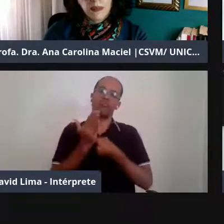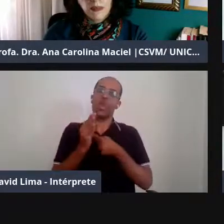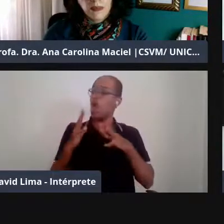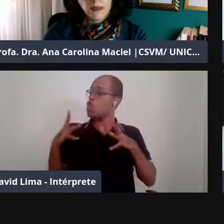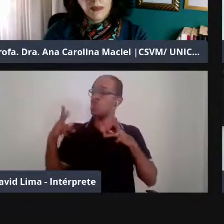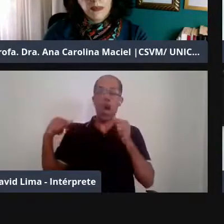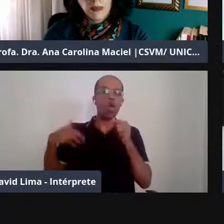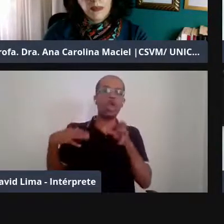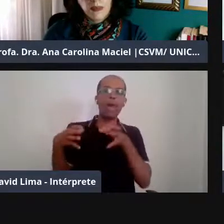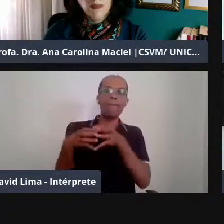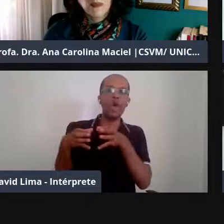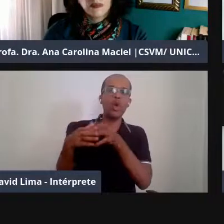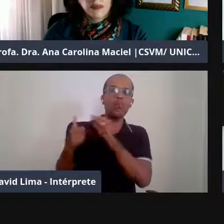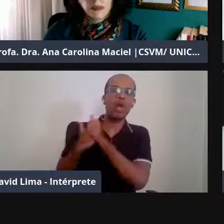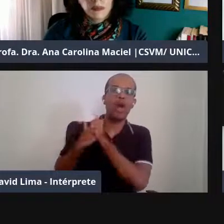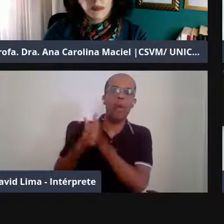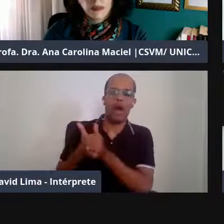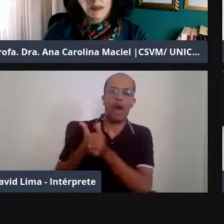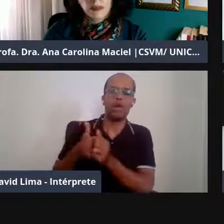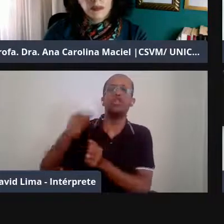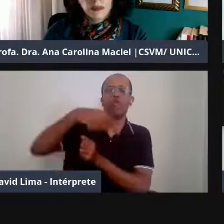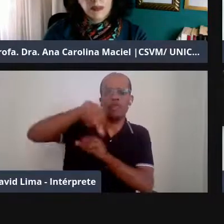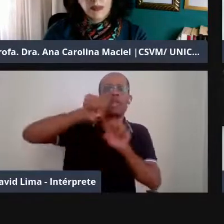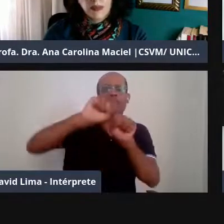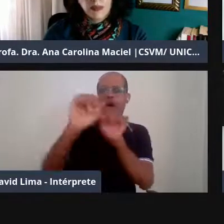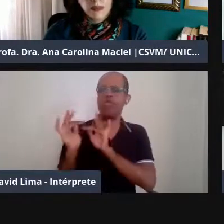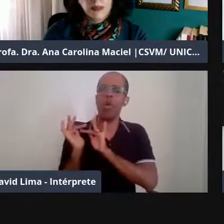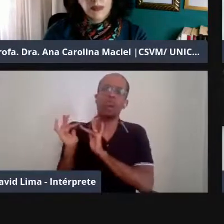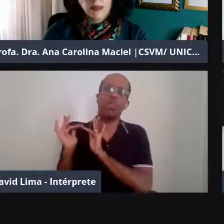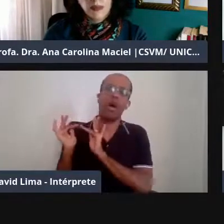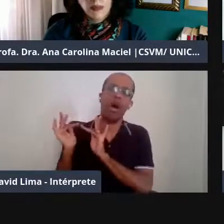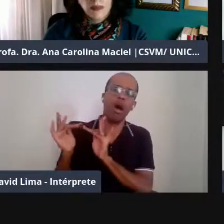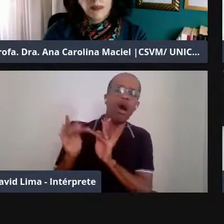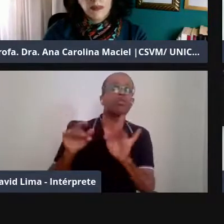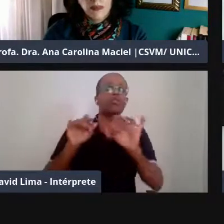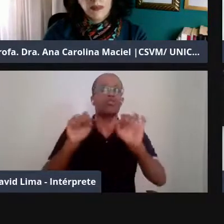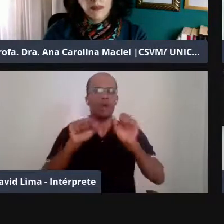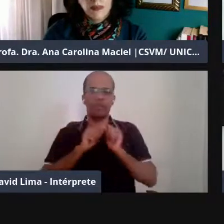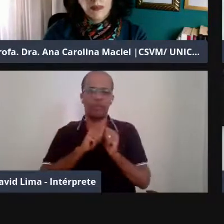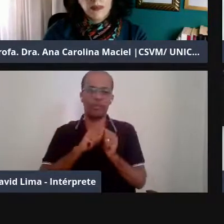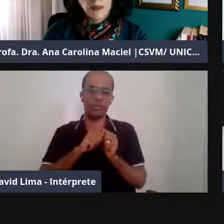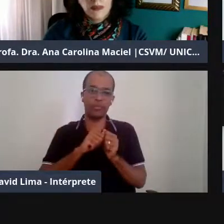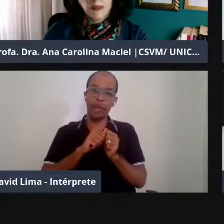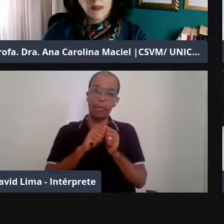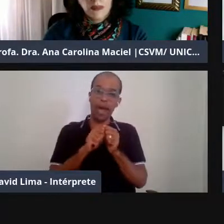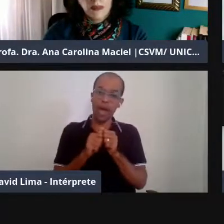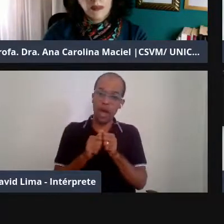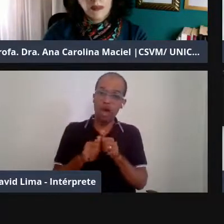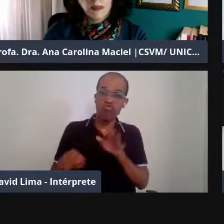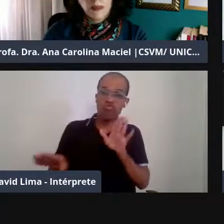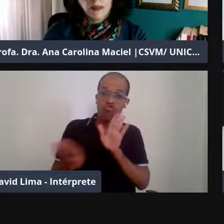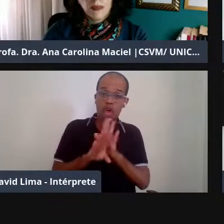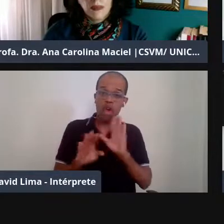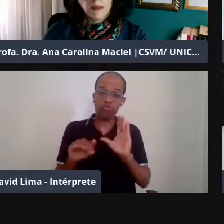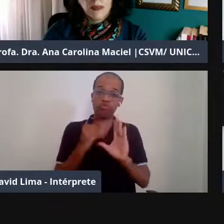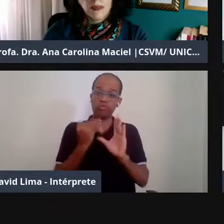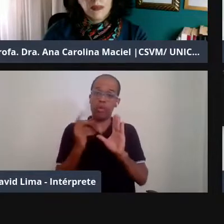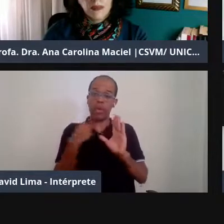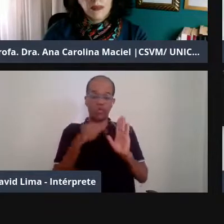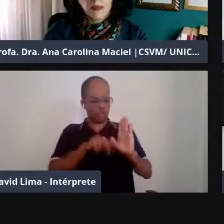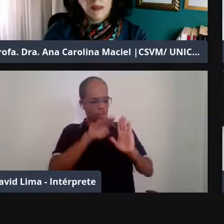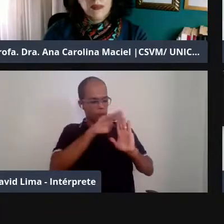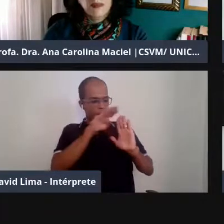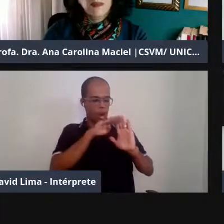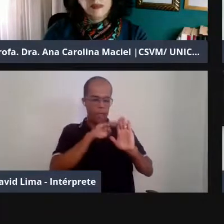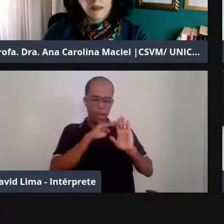está acompanhando, vocês podem fazer contato para que cheguem esses encaminhamentos, para a gente aponte o segundo